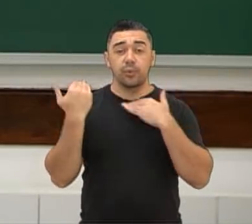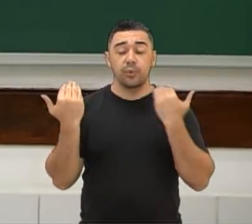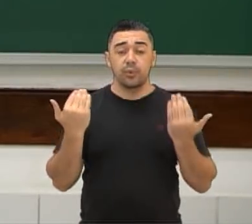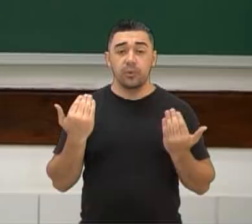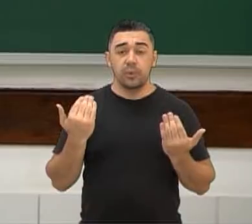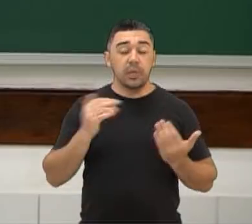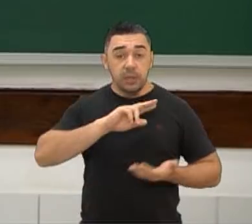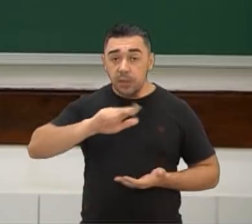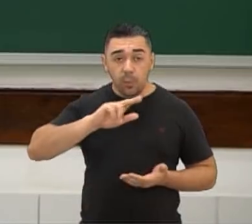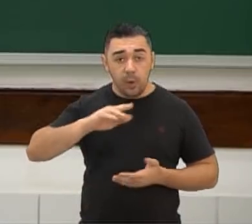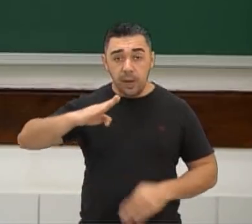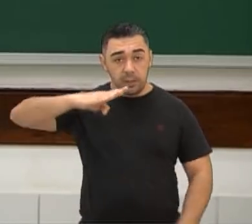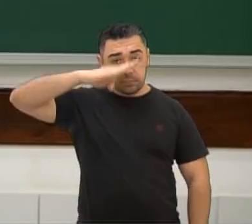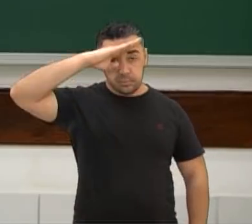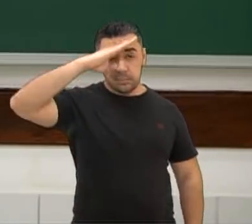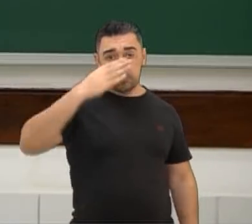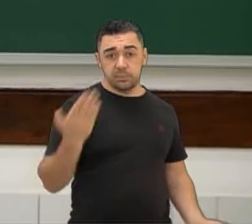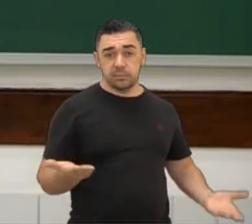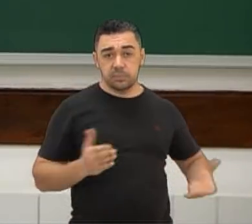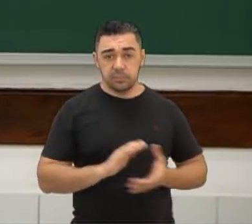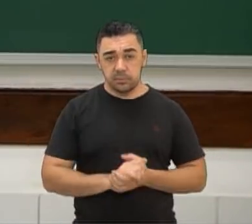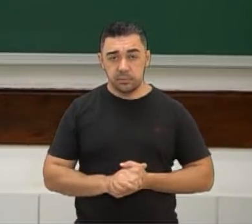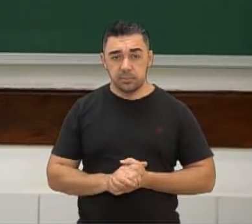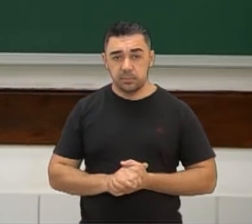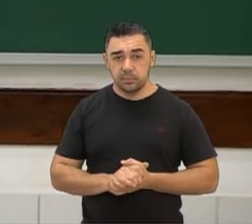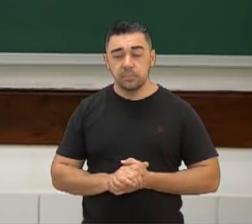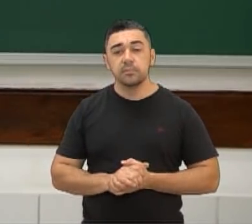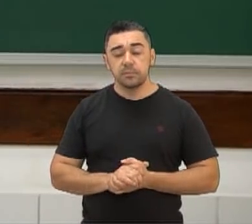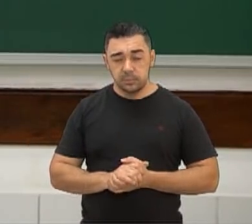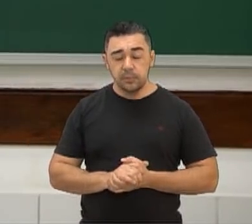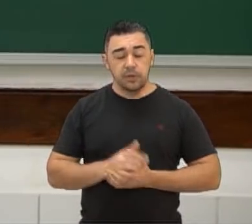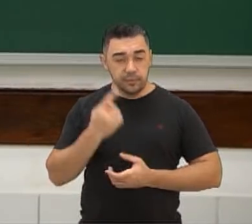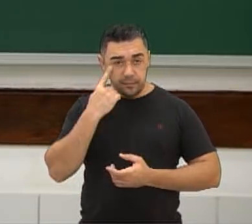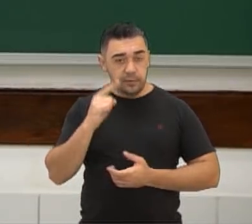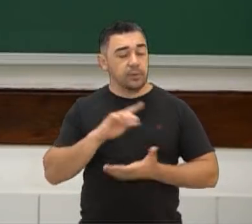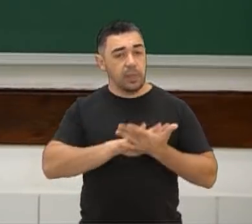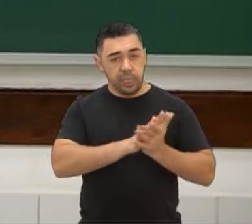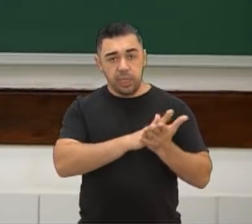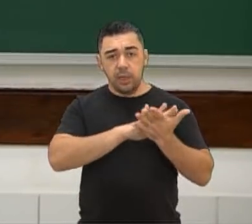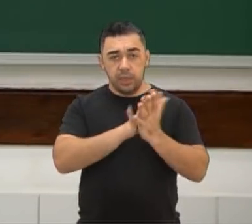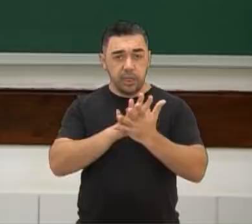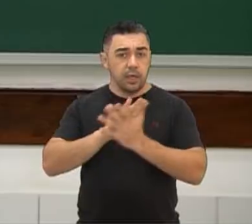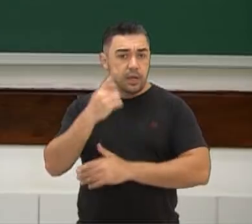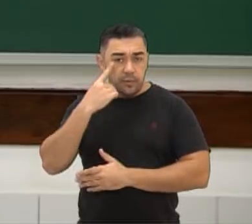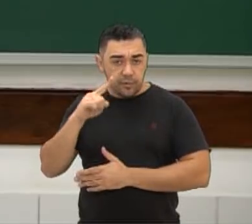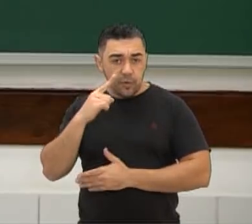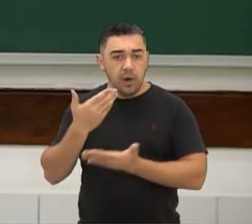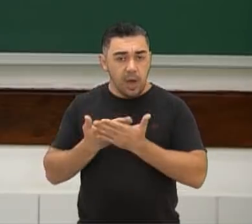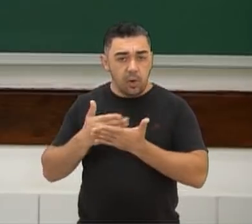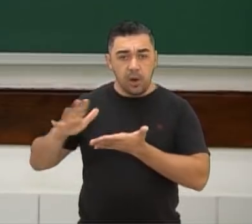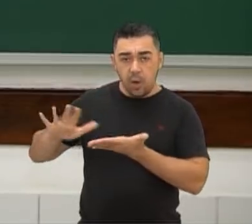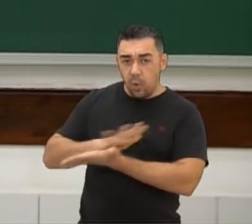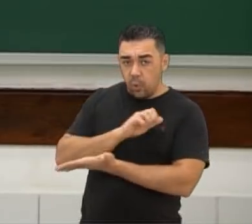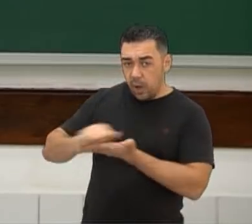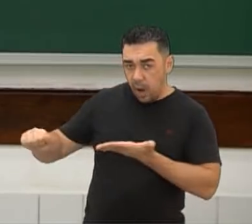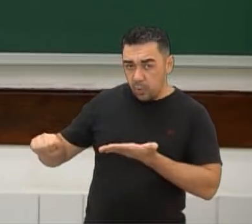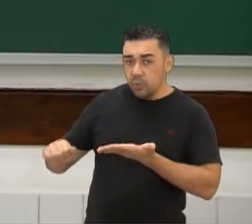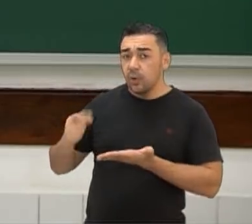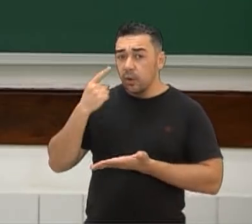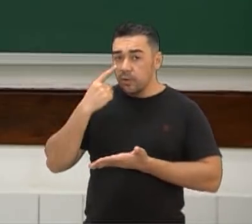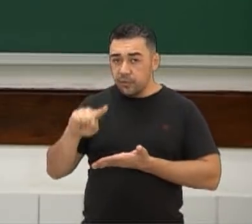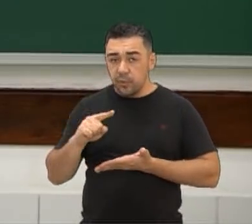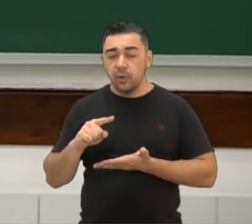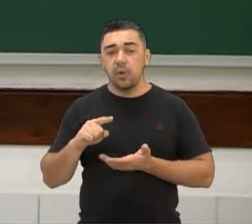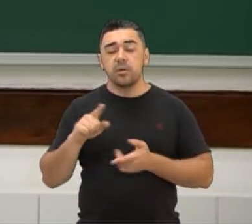guerra, e todas as atrocidades cometidas na guerra. Você já viu em aulas anteriores o Holocausto. Você viu nessa aula